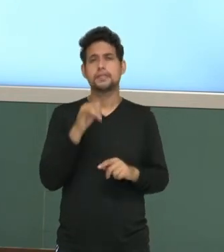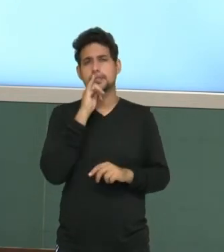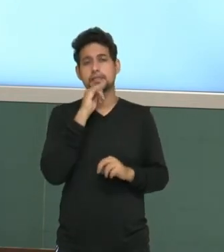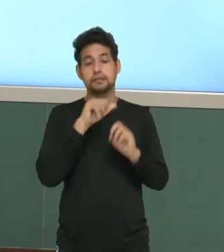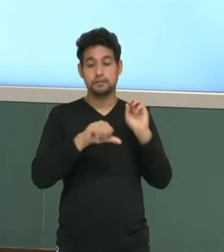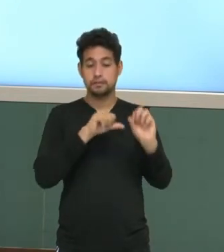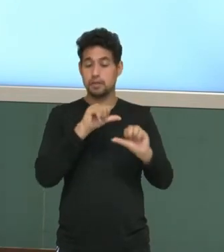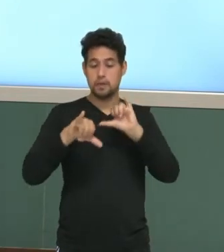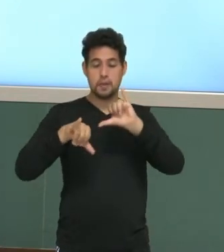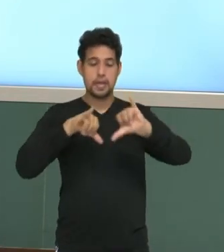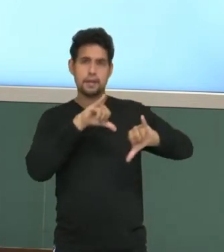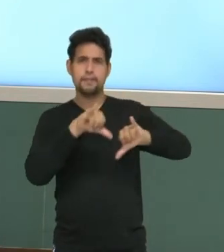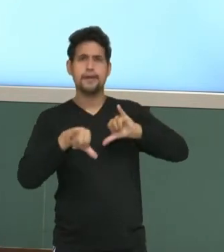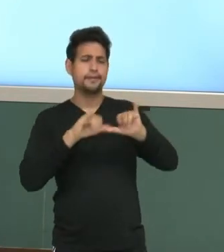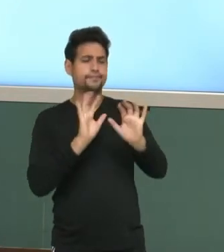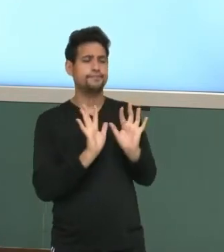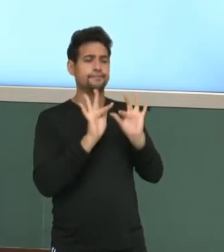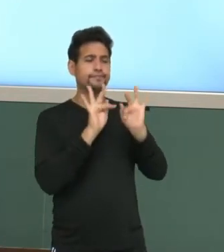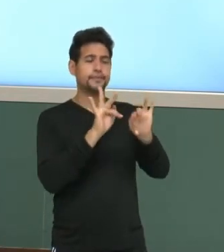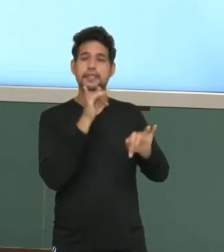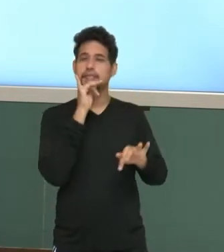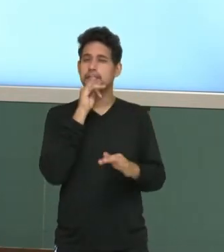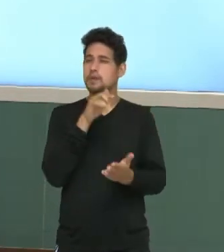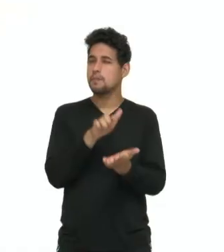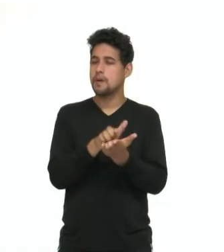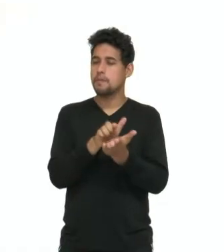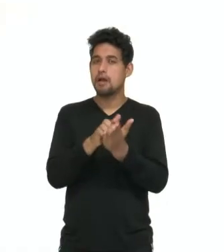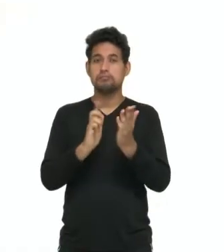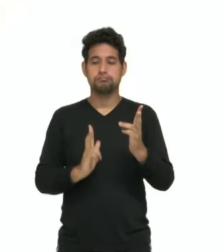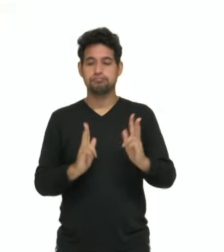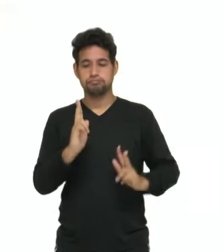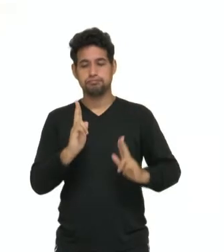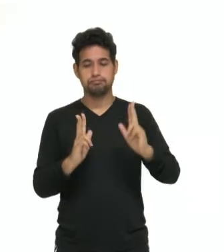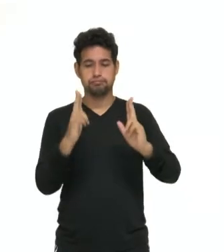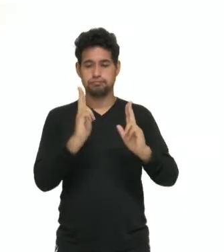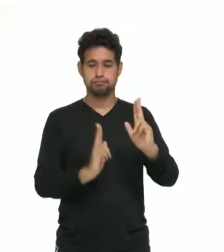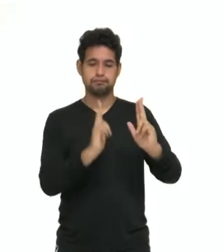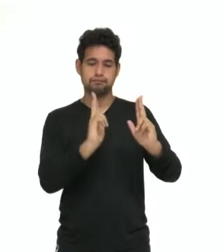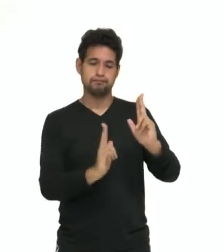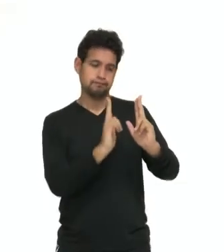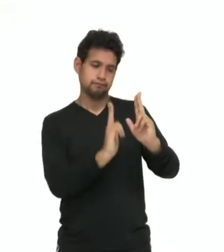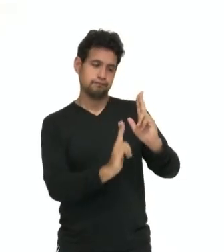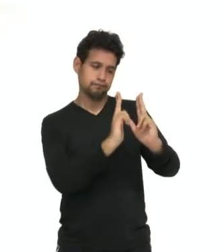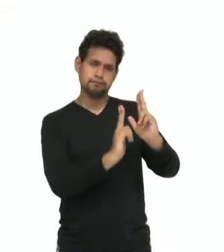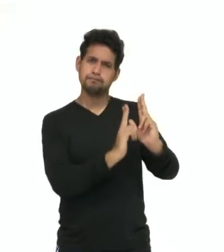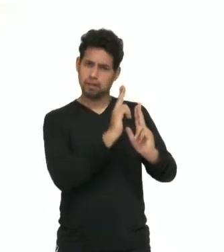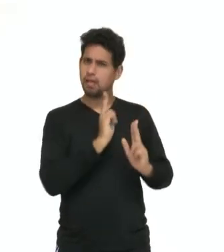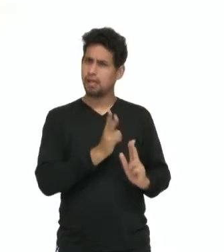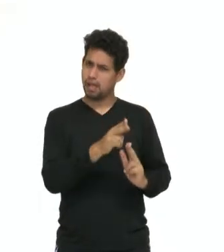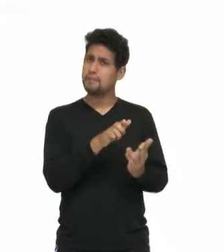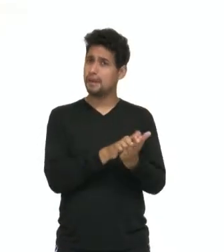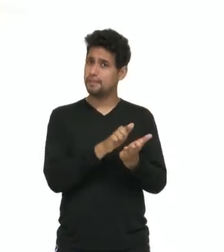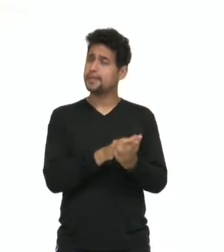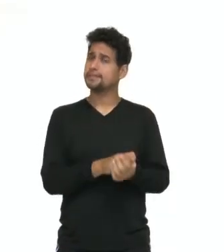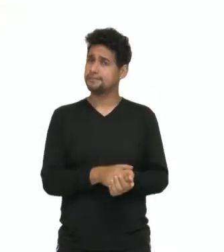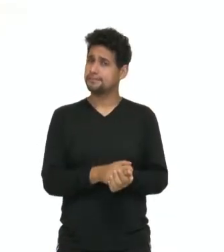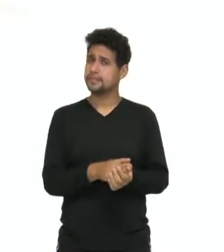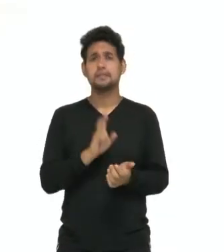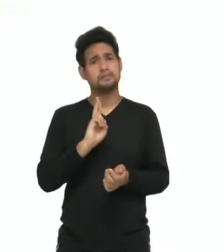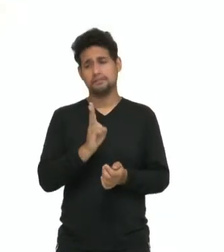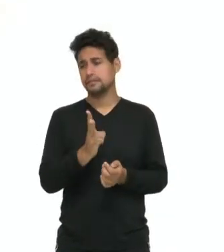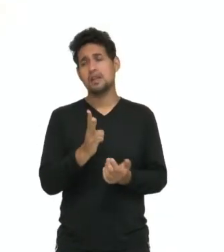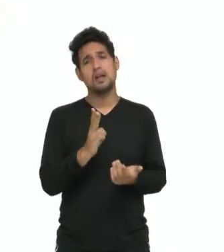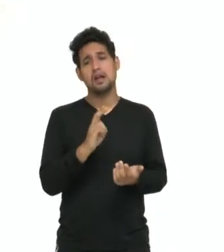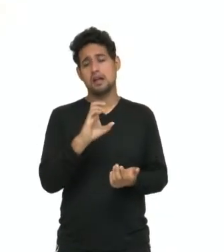transformação química. E por último, uma folha de jornal é cortada em tiras. Continua sendo papel, continua na sua